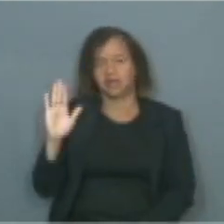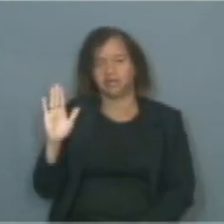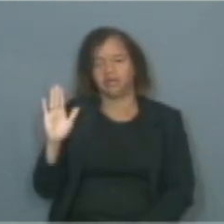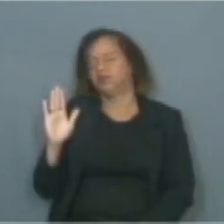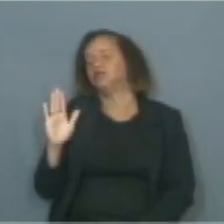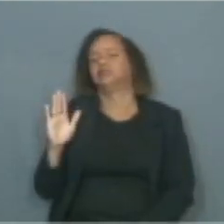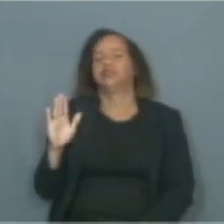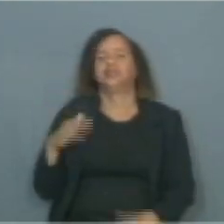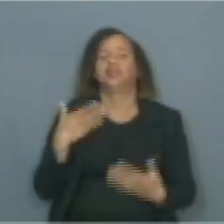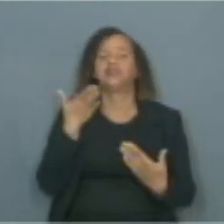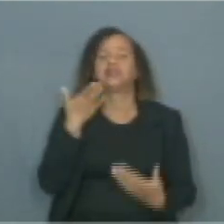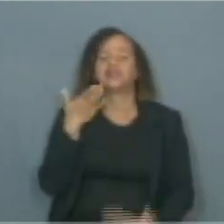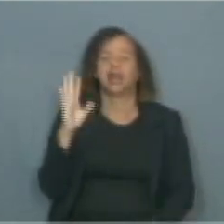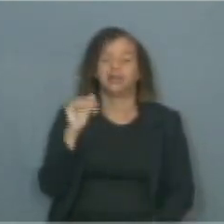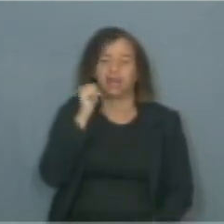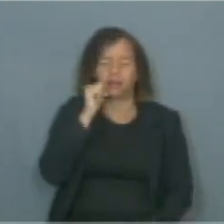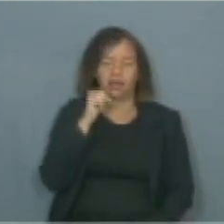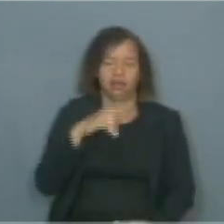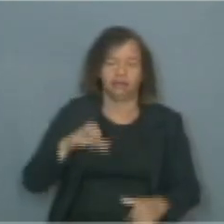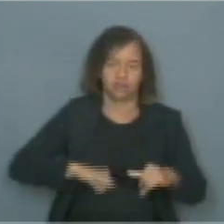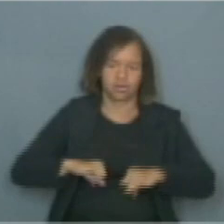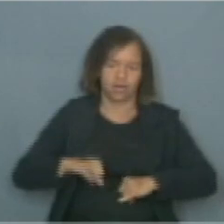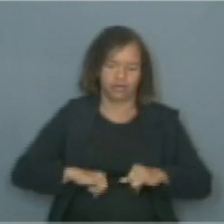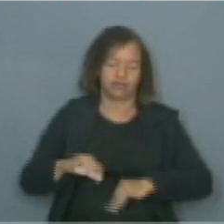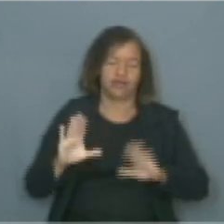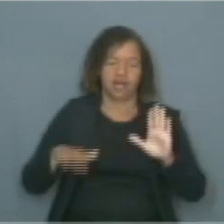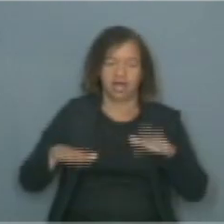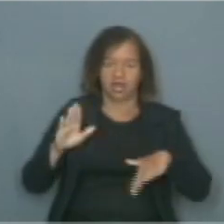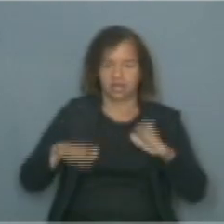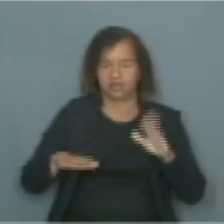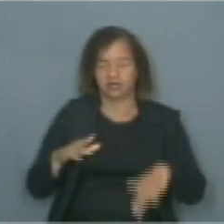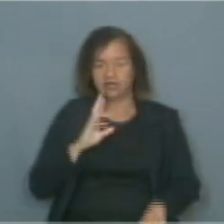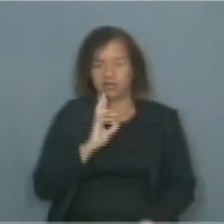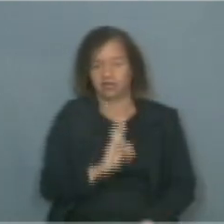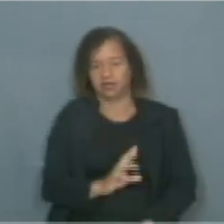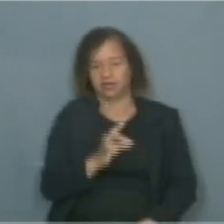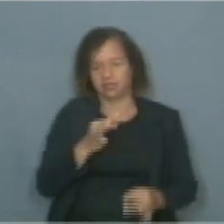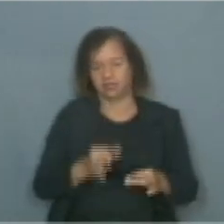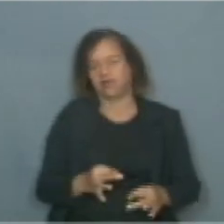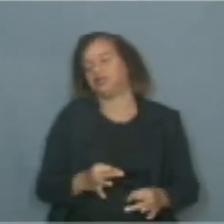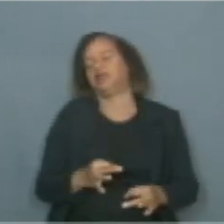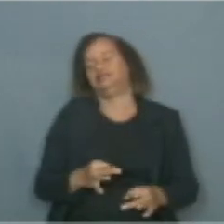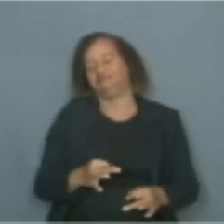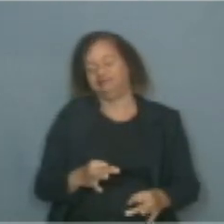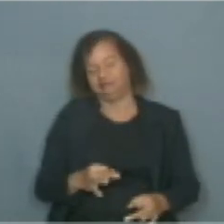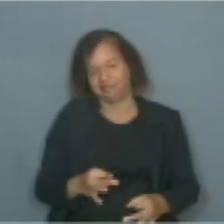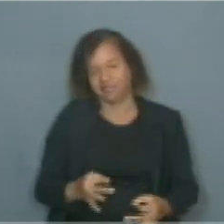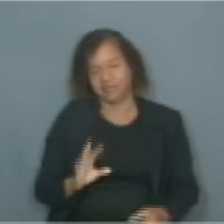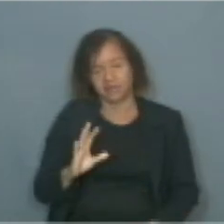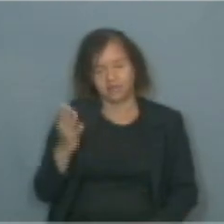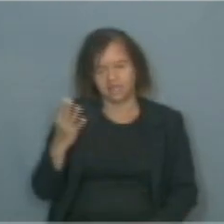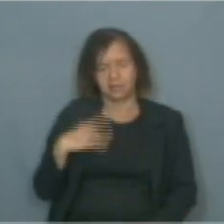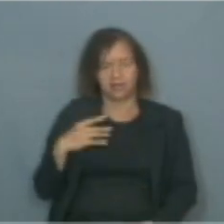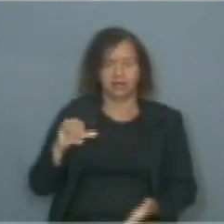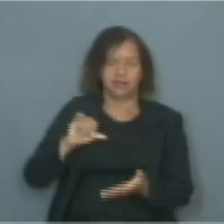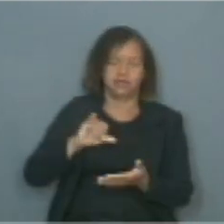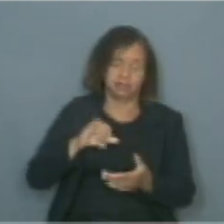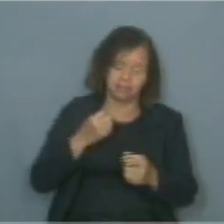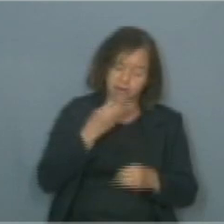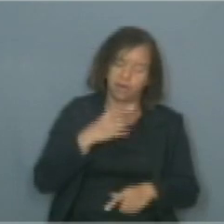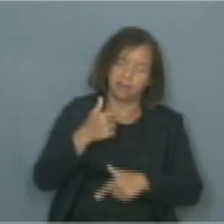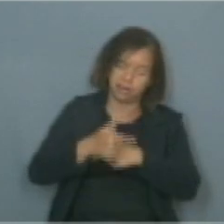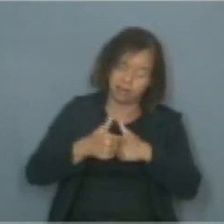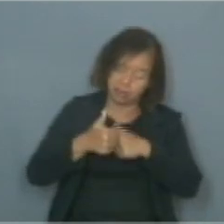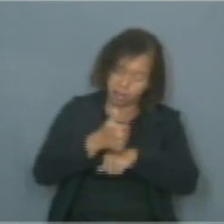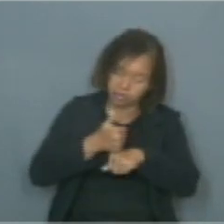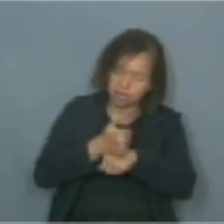sente e nem sabe o que a mulher passa. Então, muitas vezes não dá aquela resposta que era para dar, infelizmente, muitas vezes não acontece. Mas tem muitos profissionais também